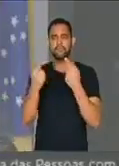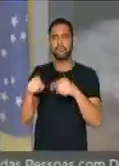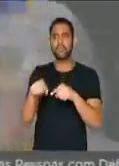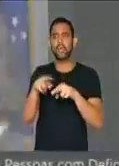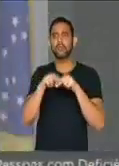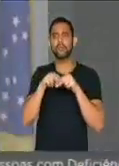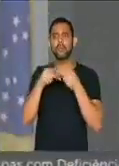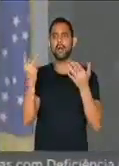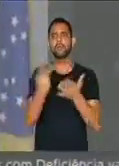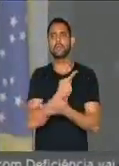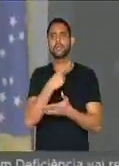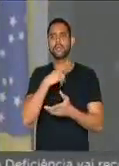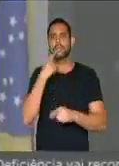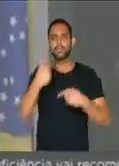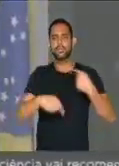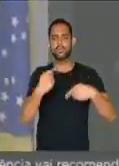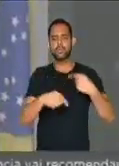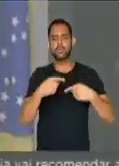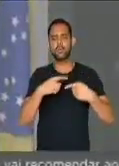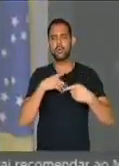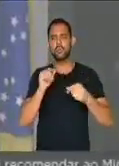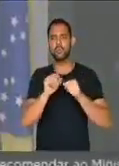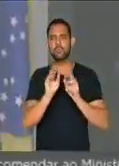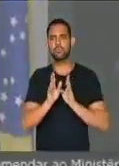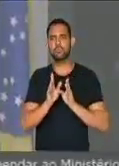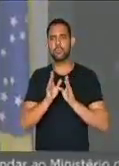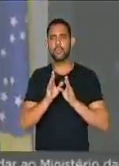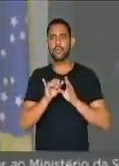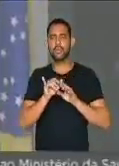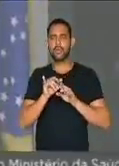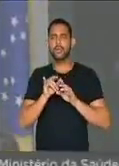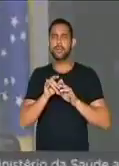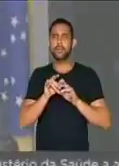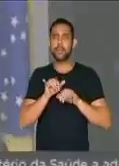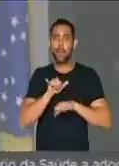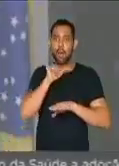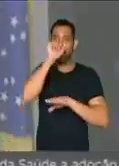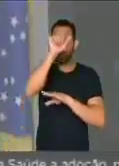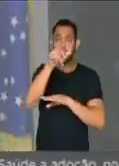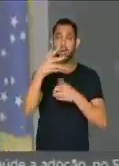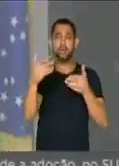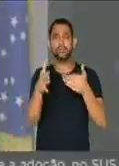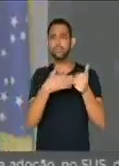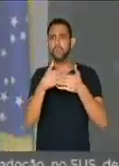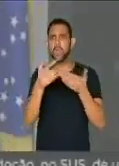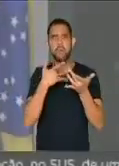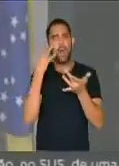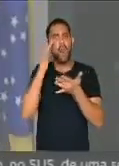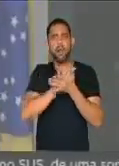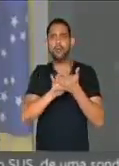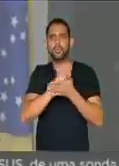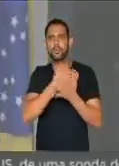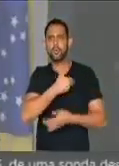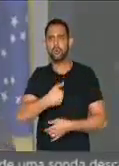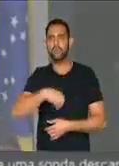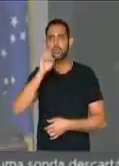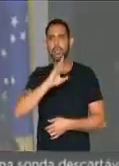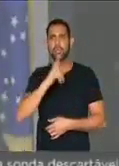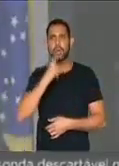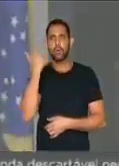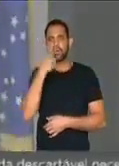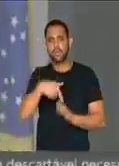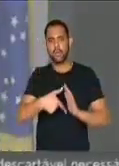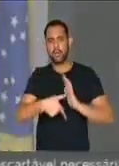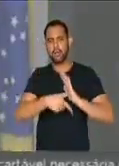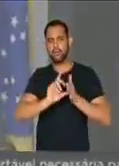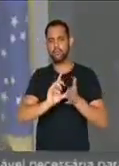que é o caso dessa discussão sobre os aeroportos. Não tem a mínima lógica você não querer que o Estado consiga